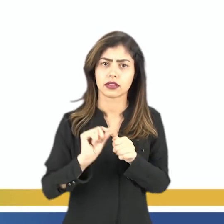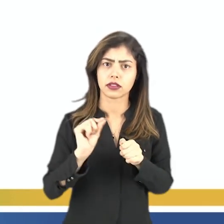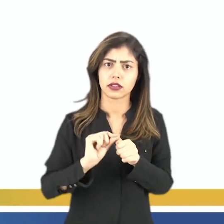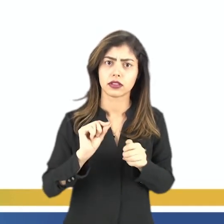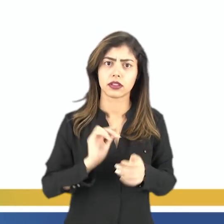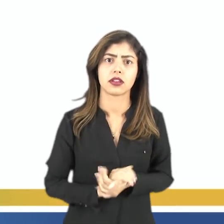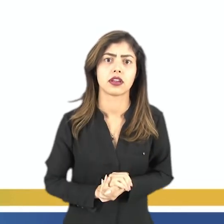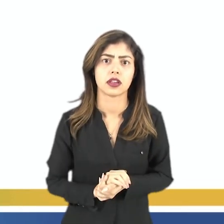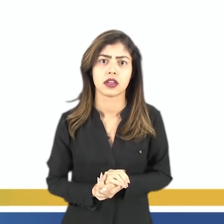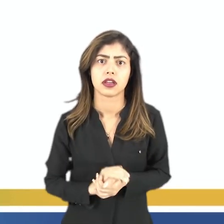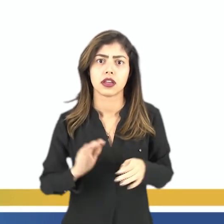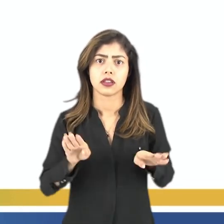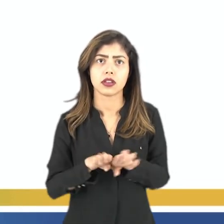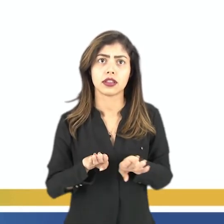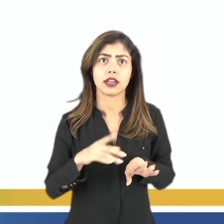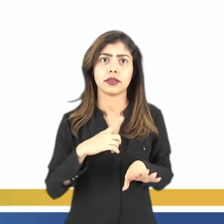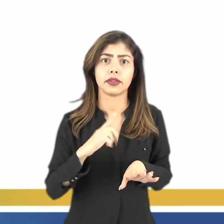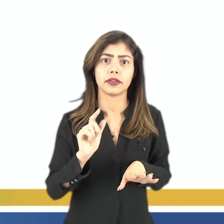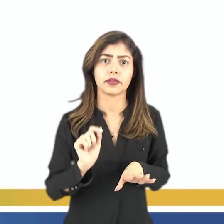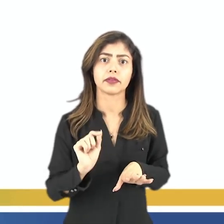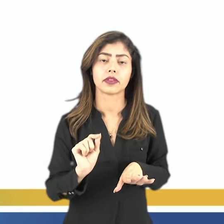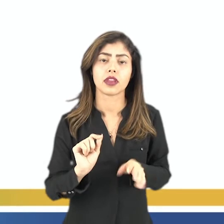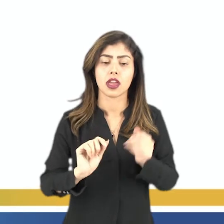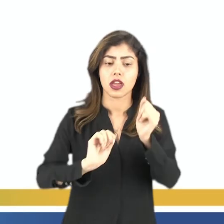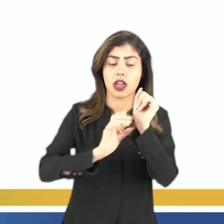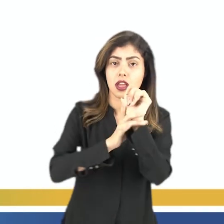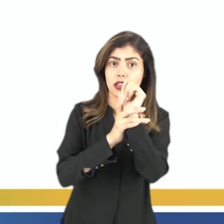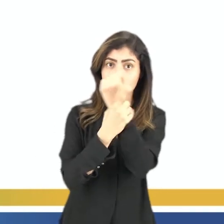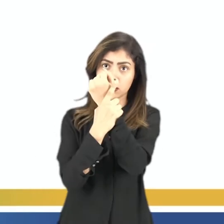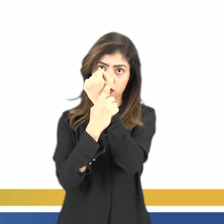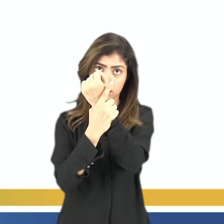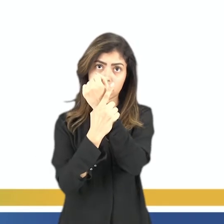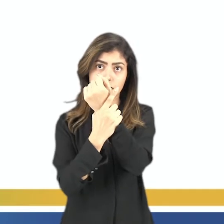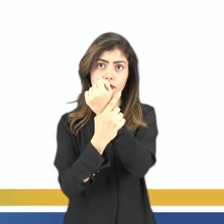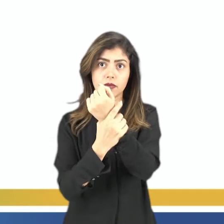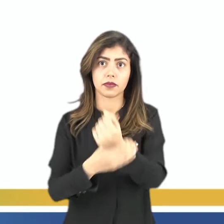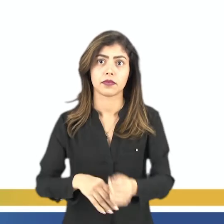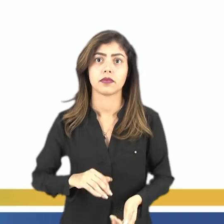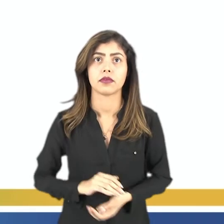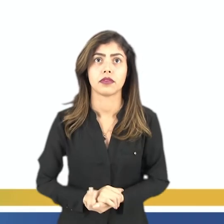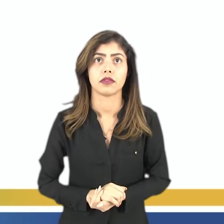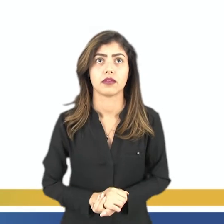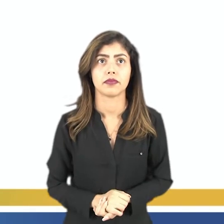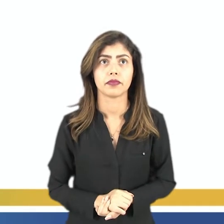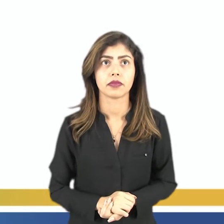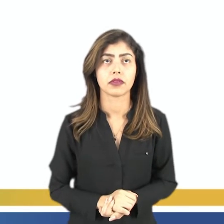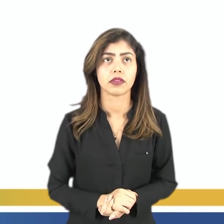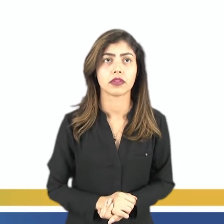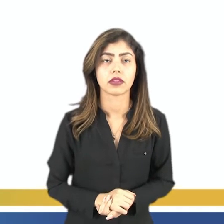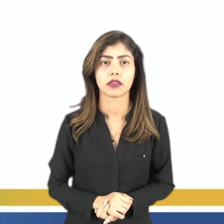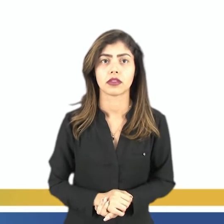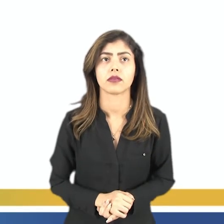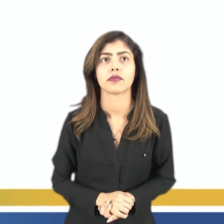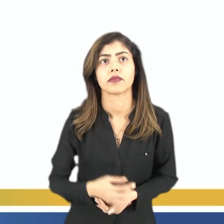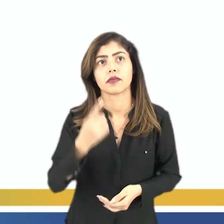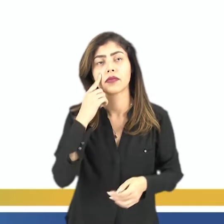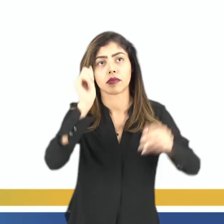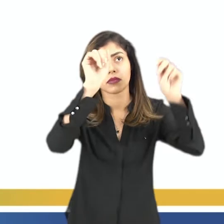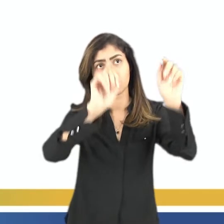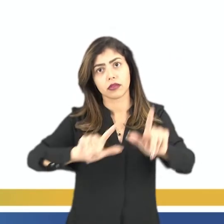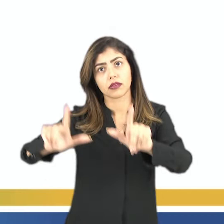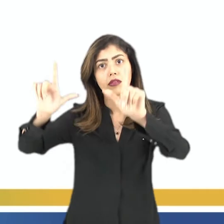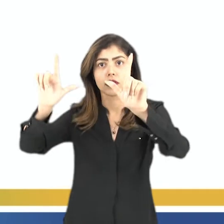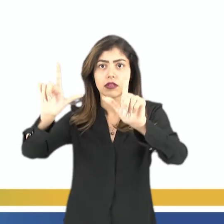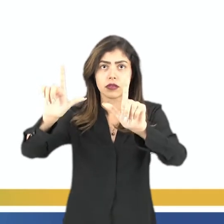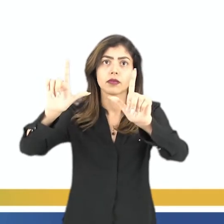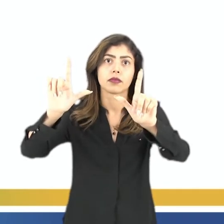bom? É um item de segurança, são 2 itens de segurança aí. Observa no slide aí